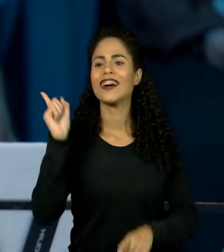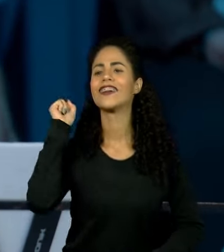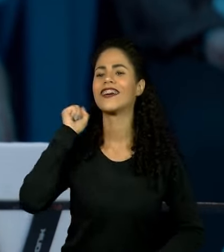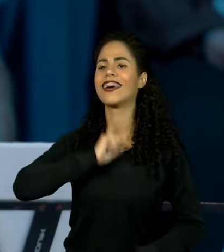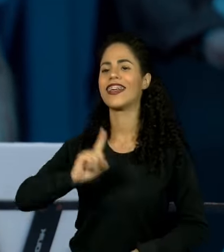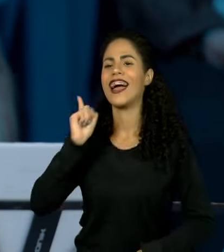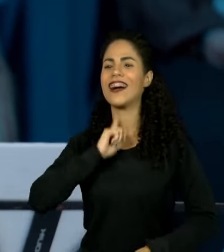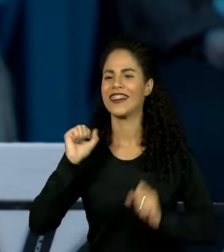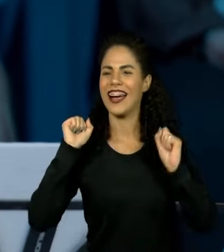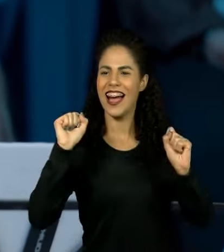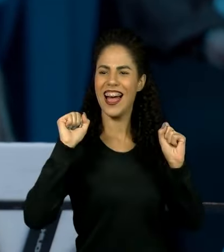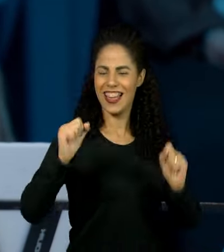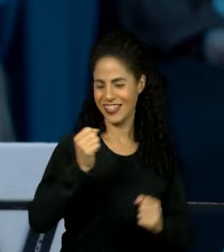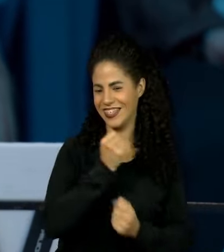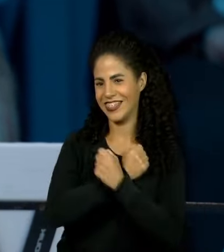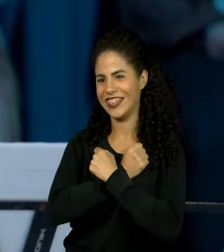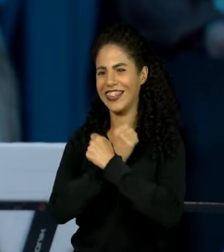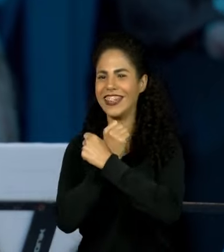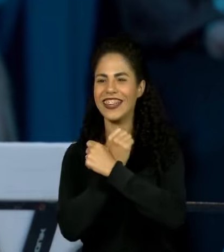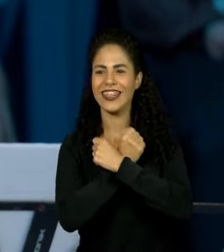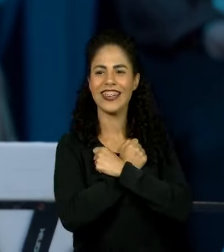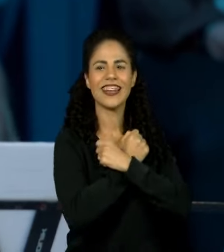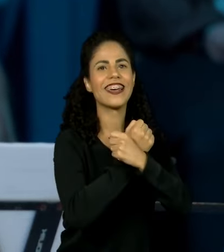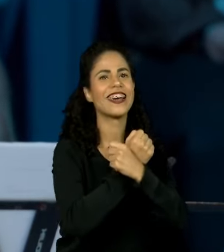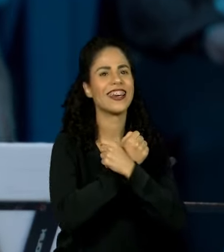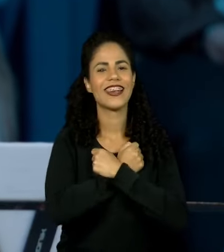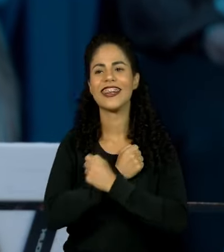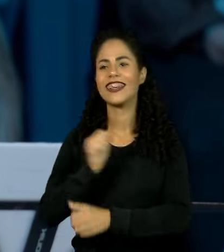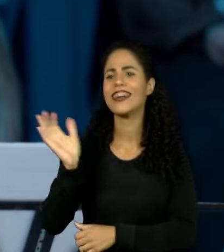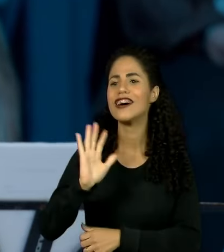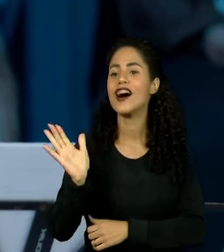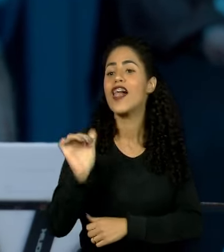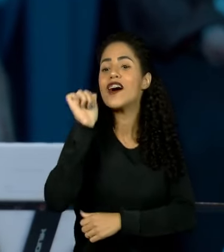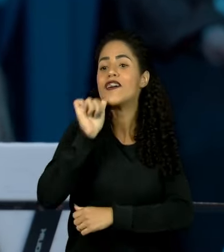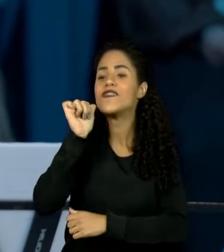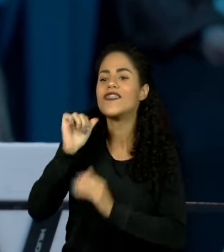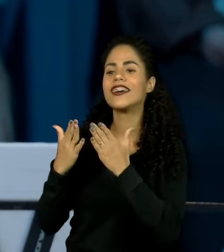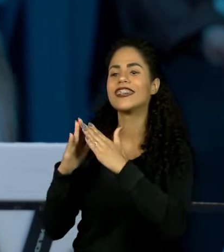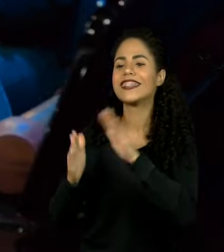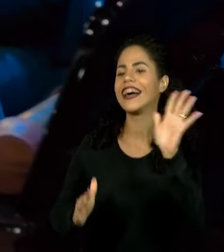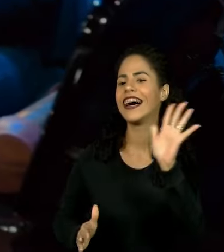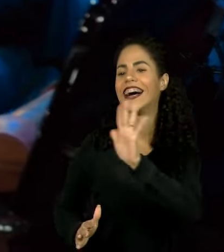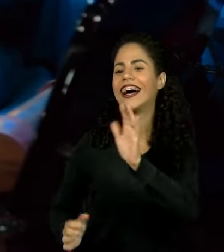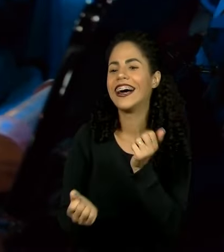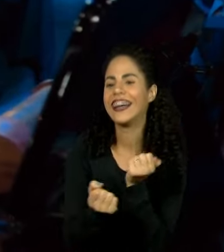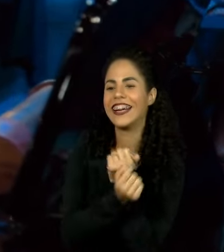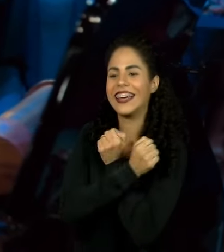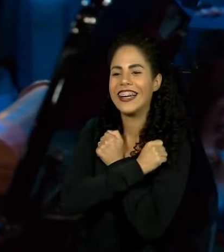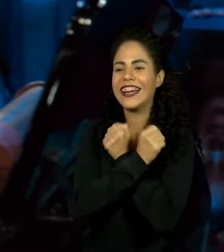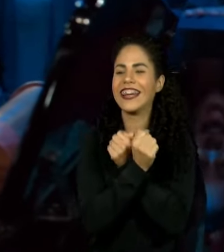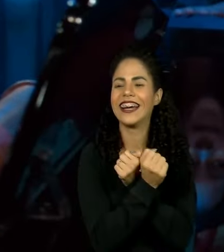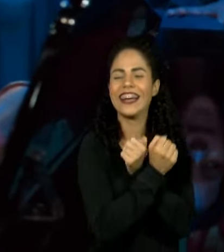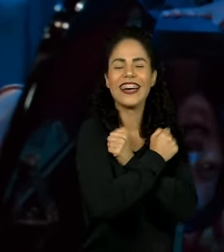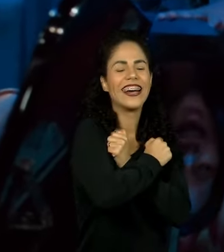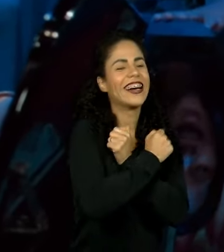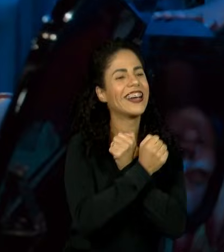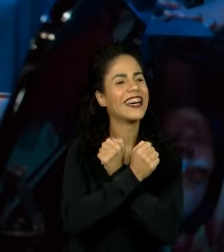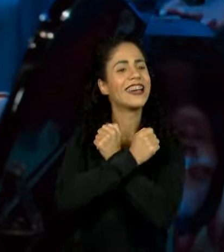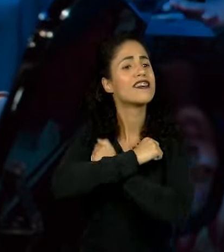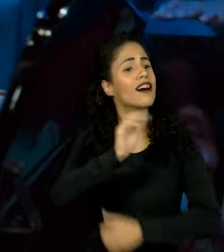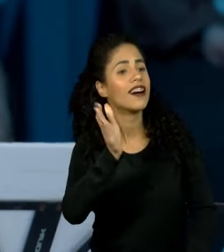Flamengo aquele abraço alô moça da favela aquele